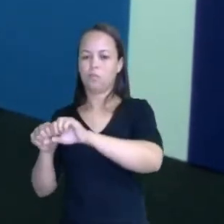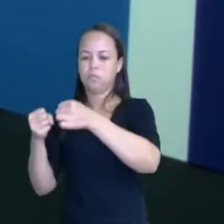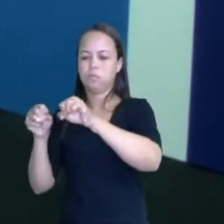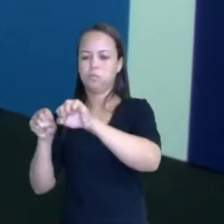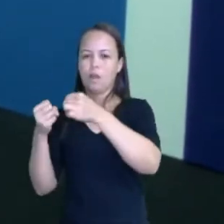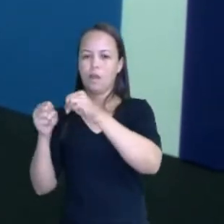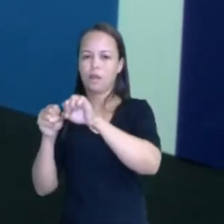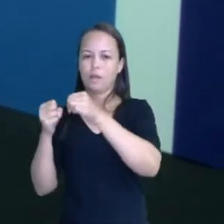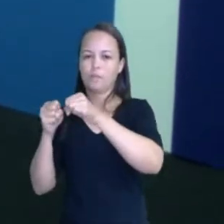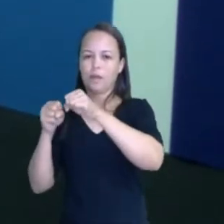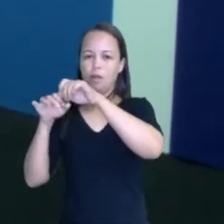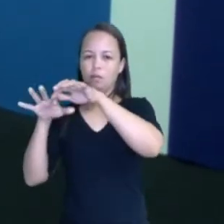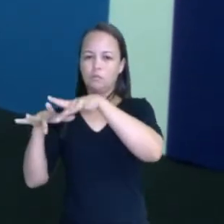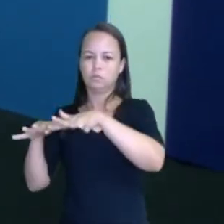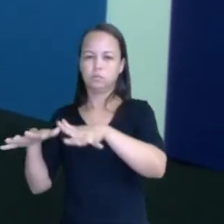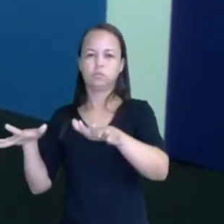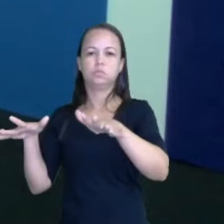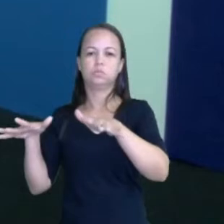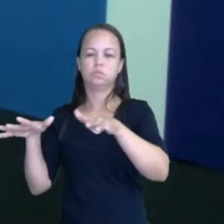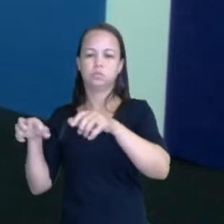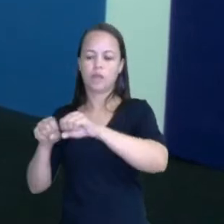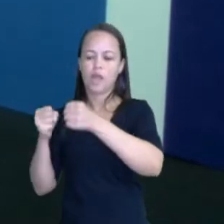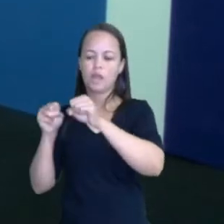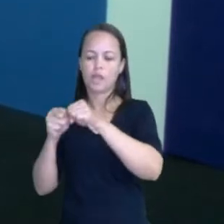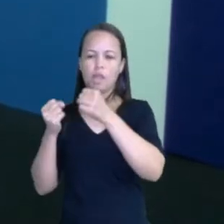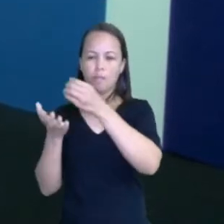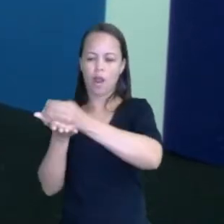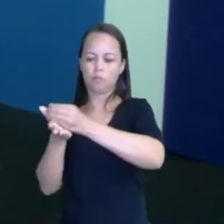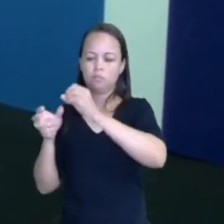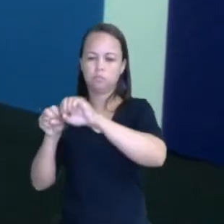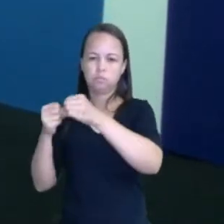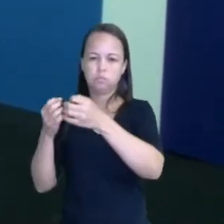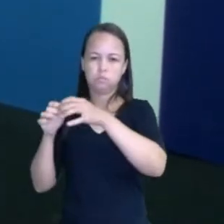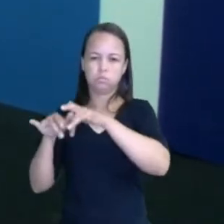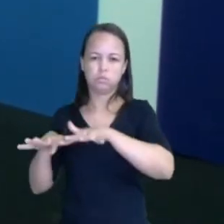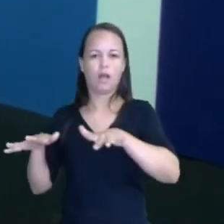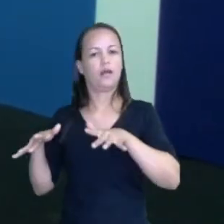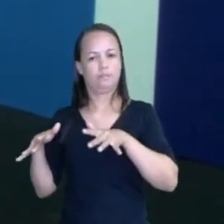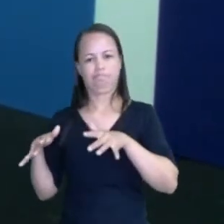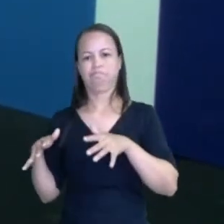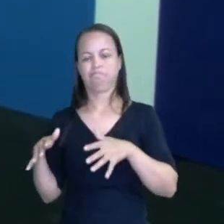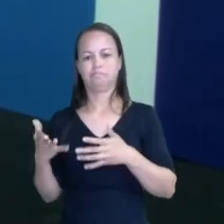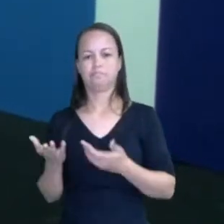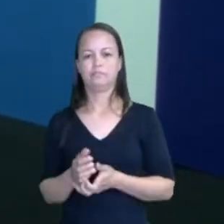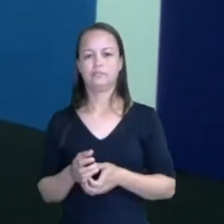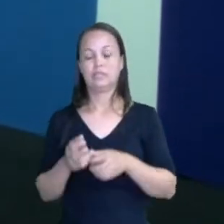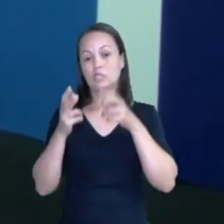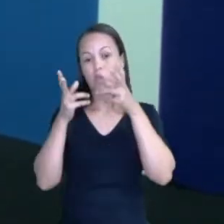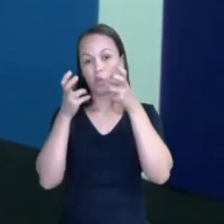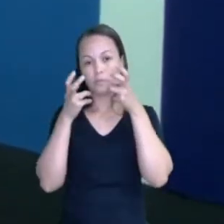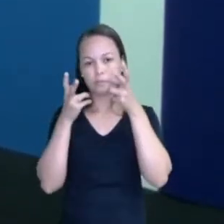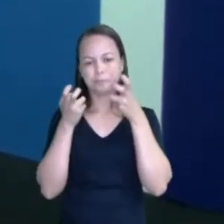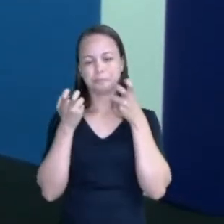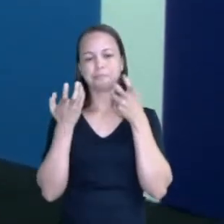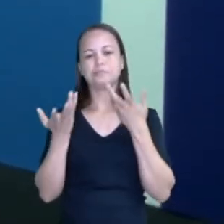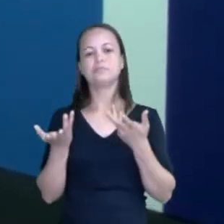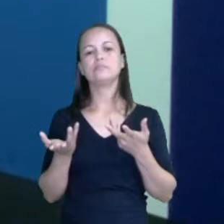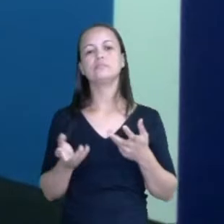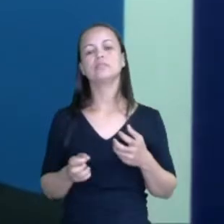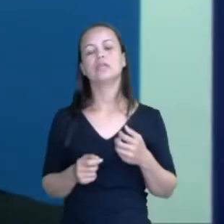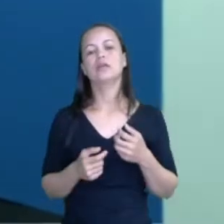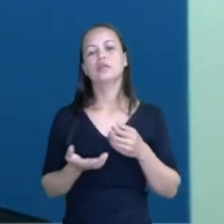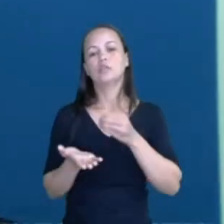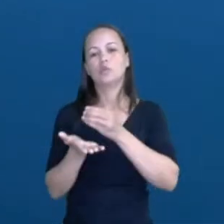com ele, gente? Ele ia quebrar. Então, observem que apesar do copinho de vidro ele